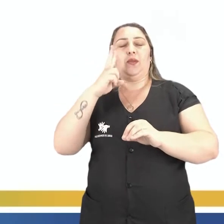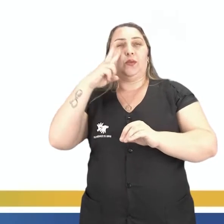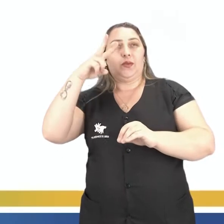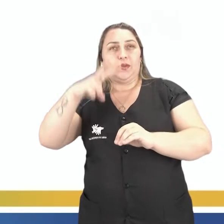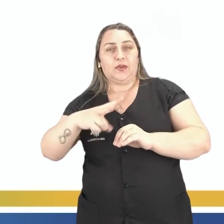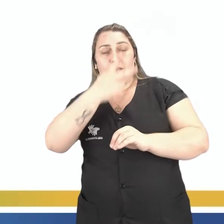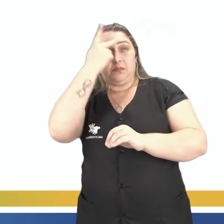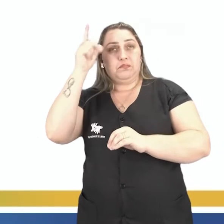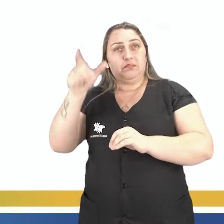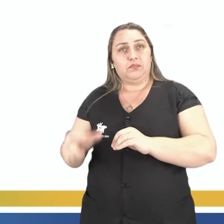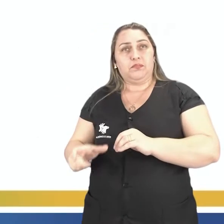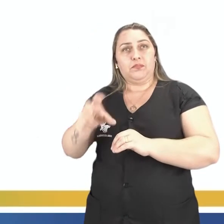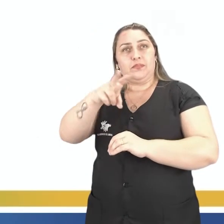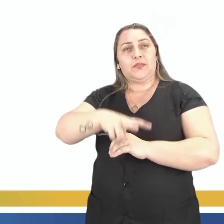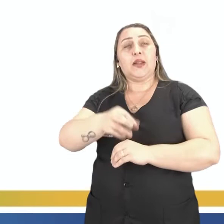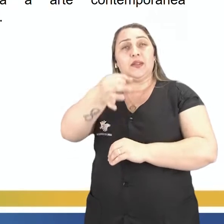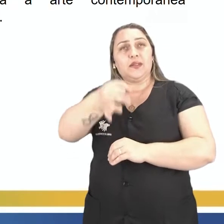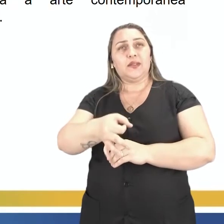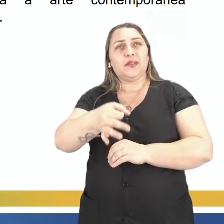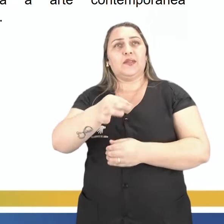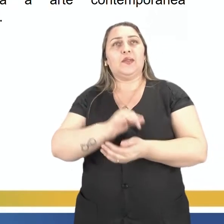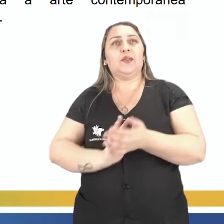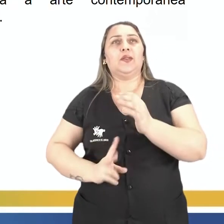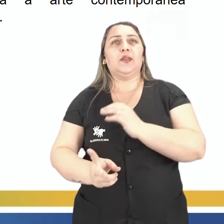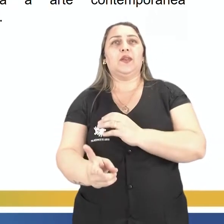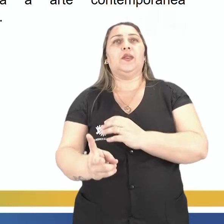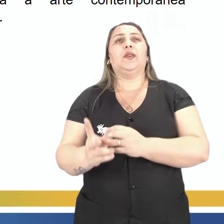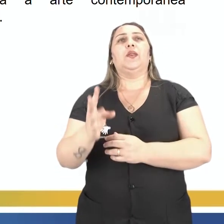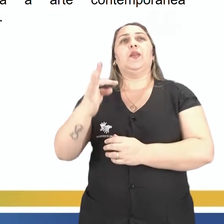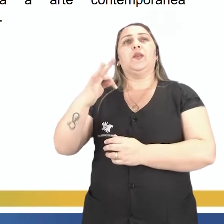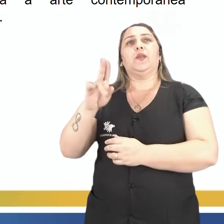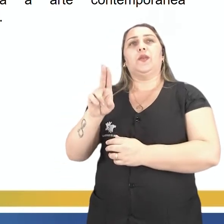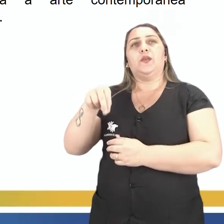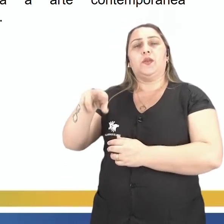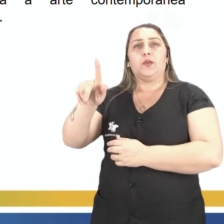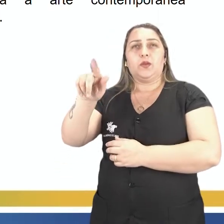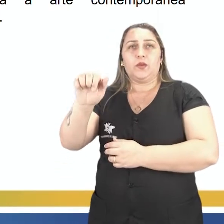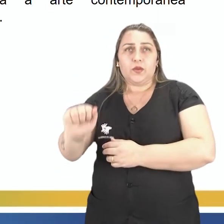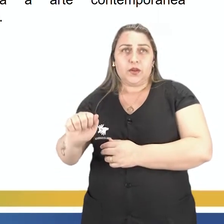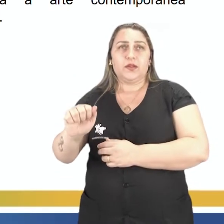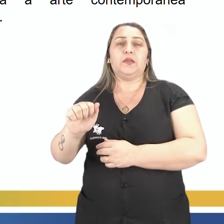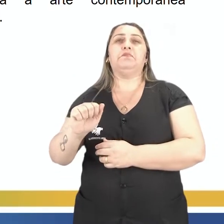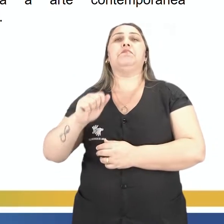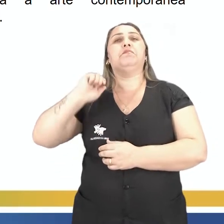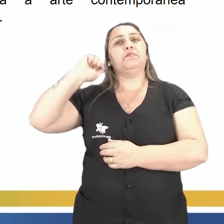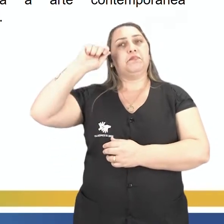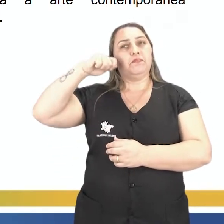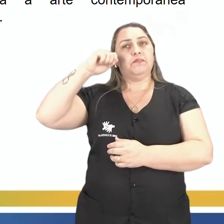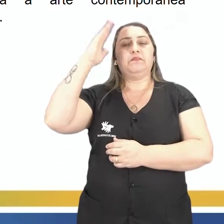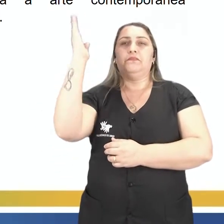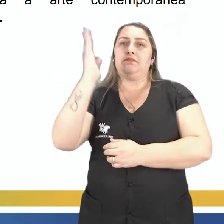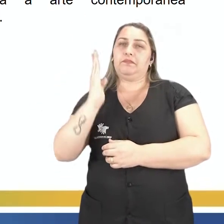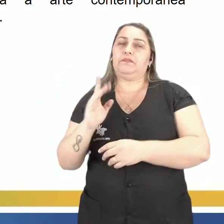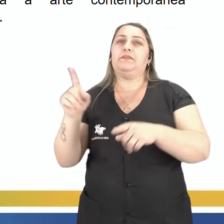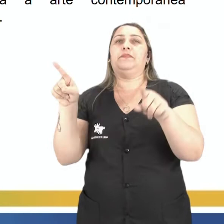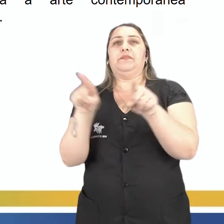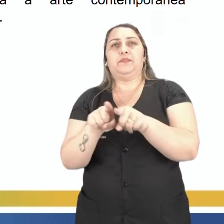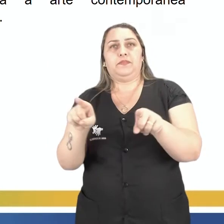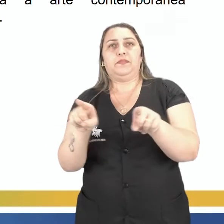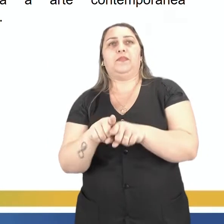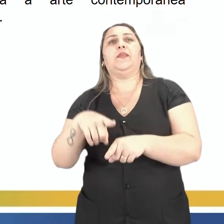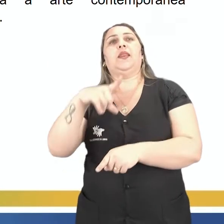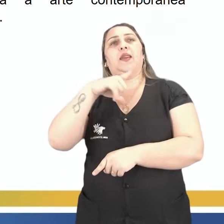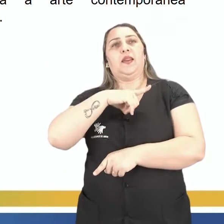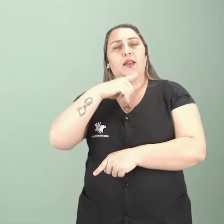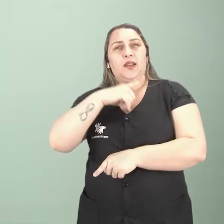no espectador, tá certo? Continuando, nós vamos falar sobre o Tunga, grande artista brasileiro que também tem ali